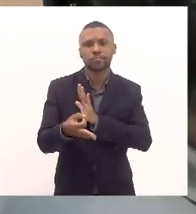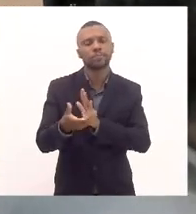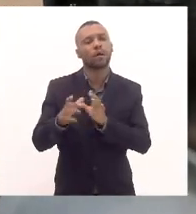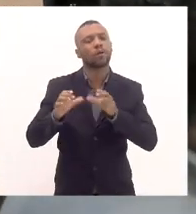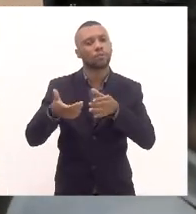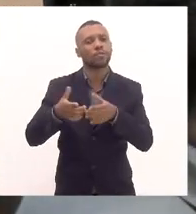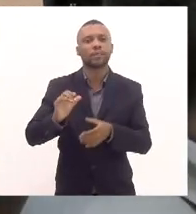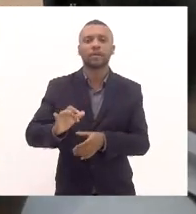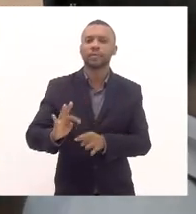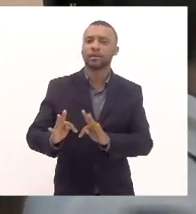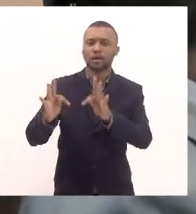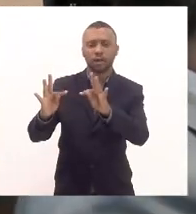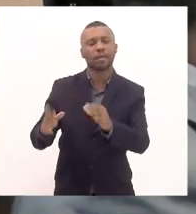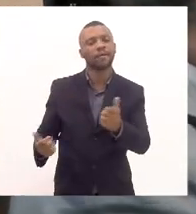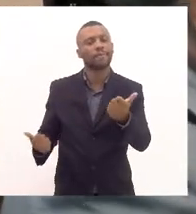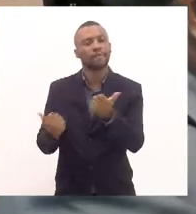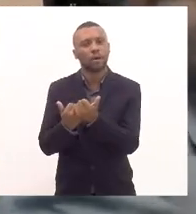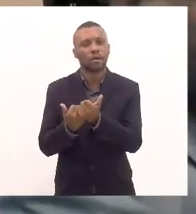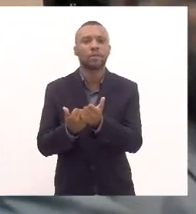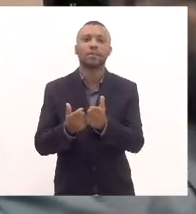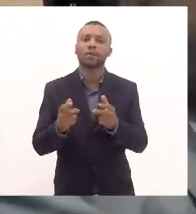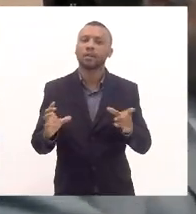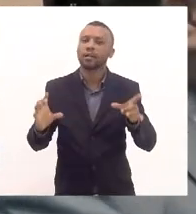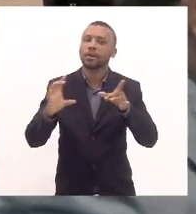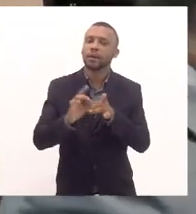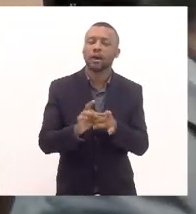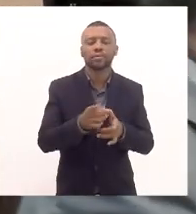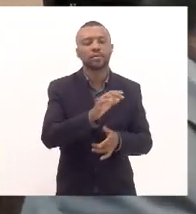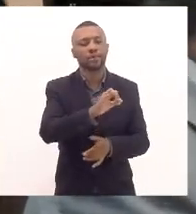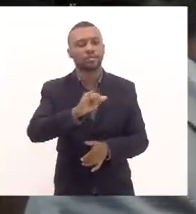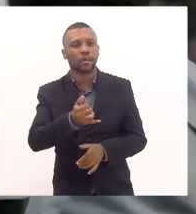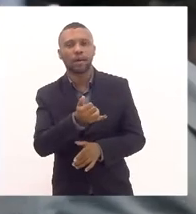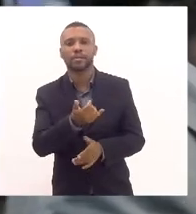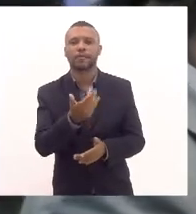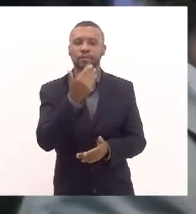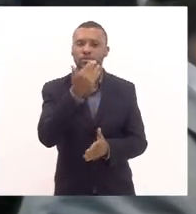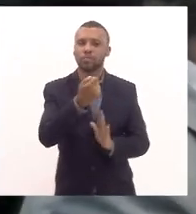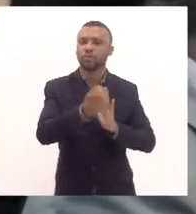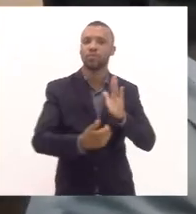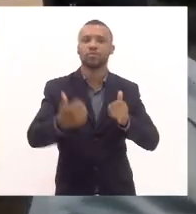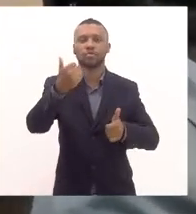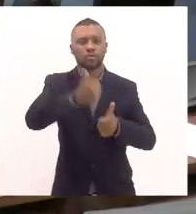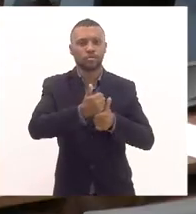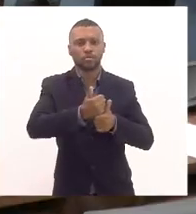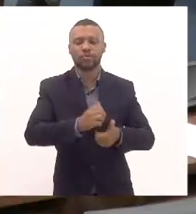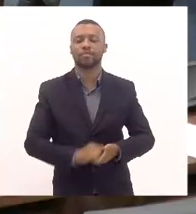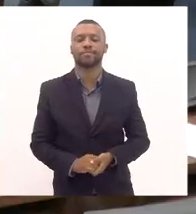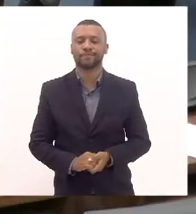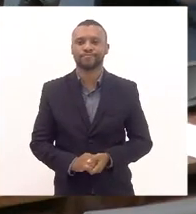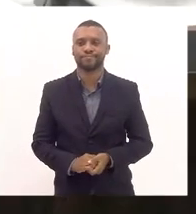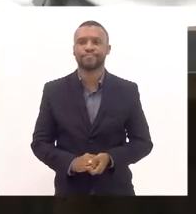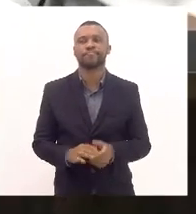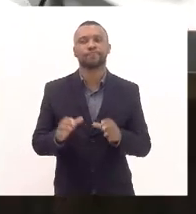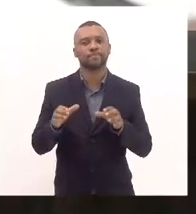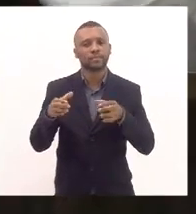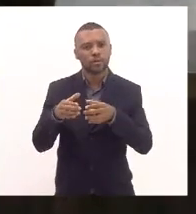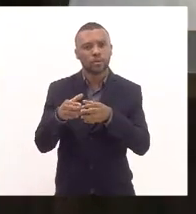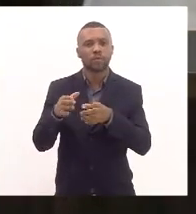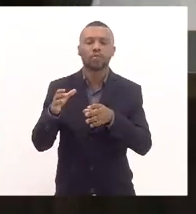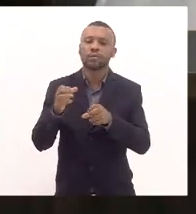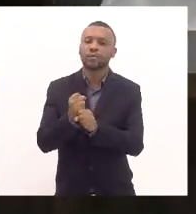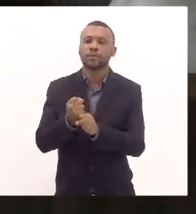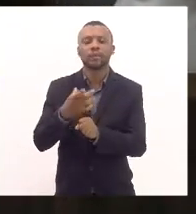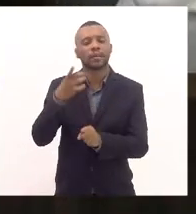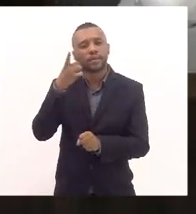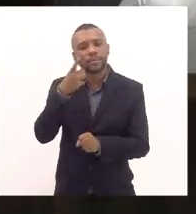é favorável nos termos do substitutivo da ccj e pela comissão de orçamento Deputado